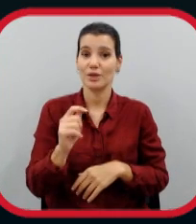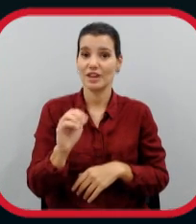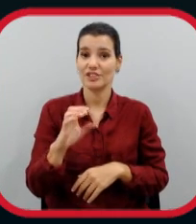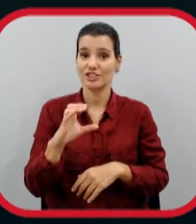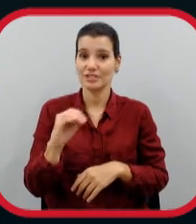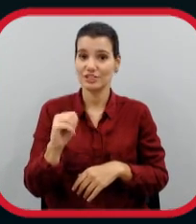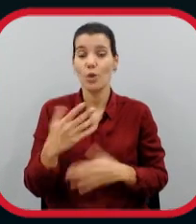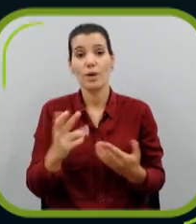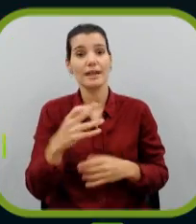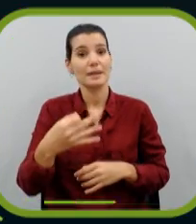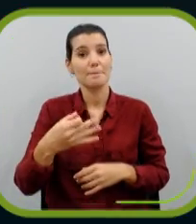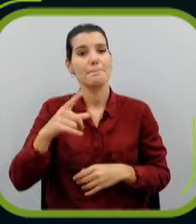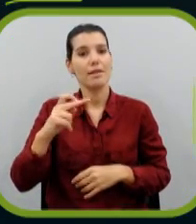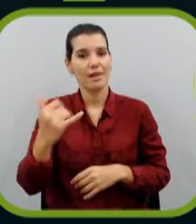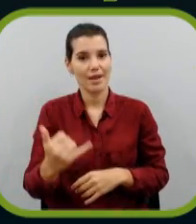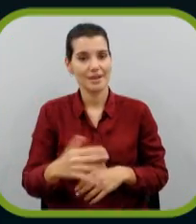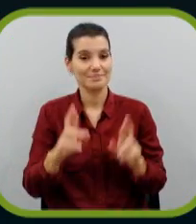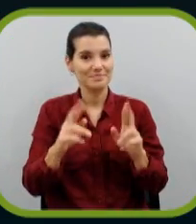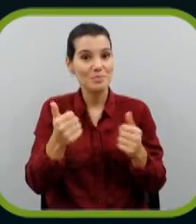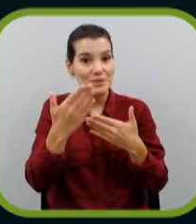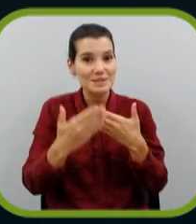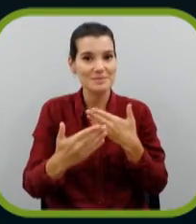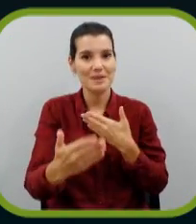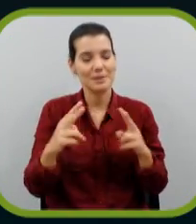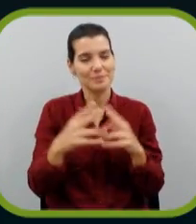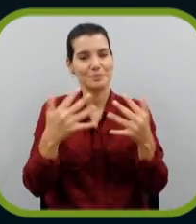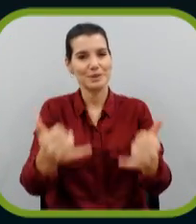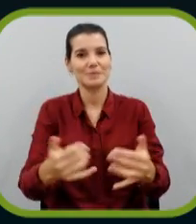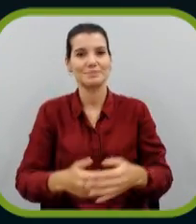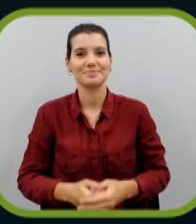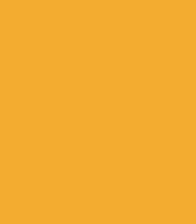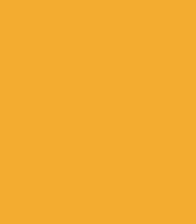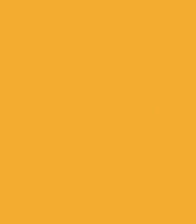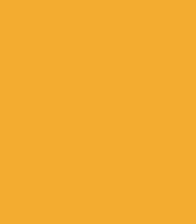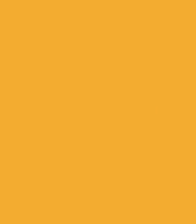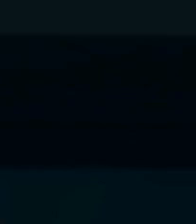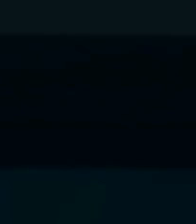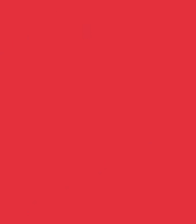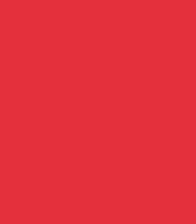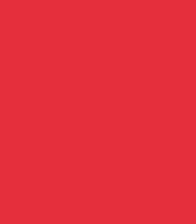em E2ESCS ou na RTP Play. Desejo-vos uma excelente semana. Até à próxima.